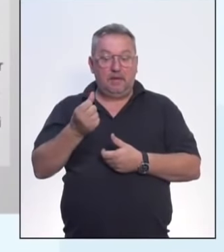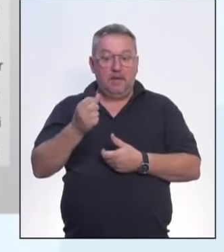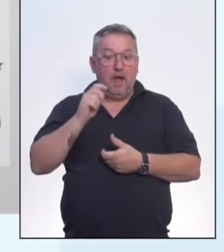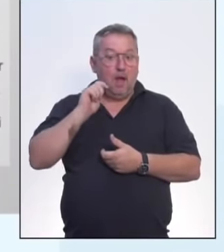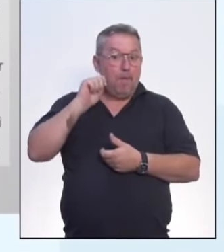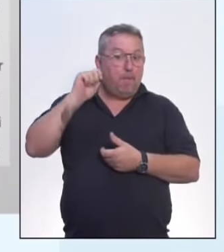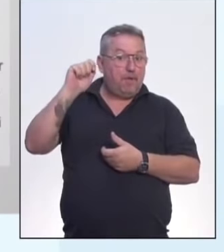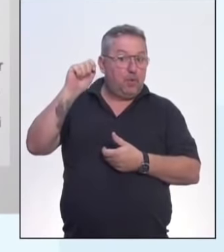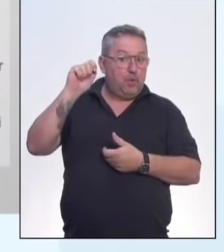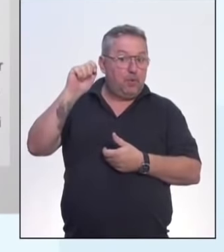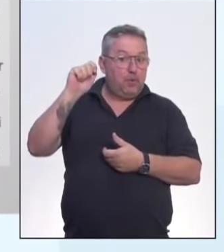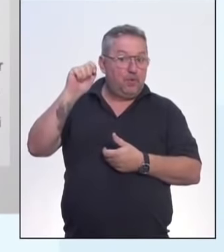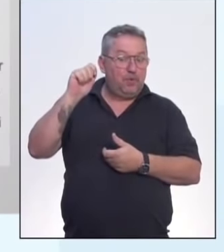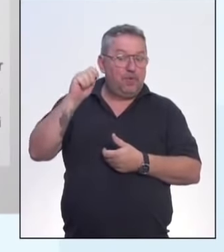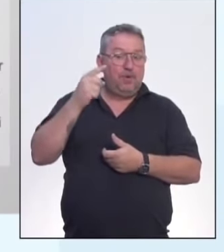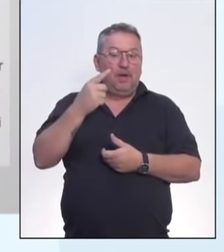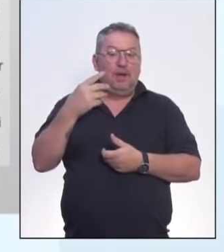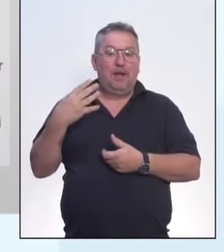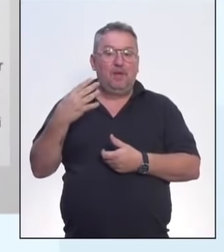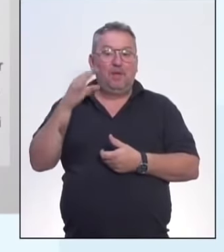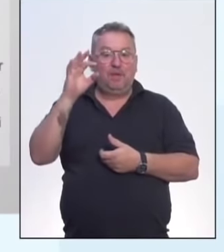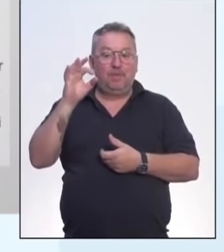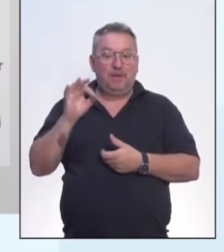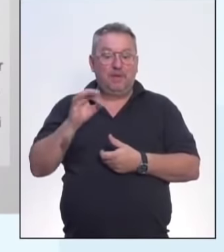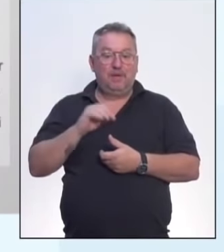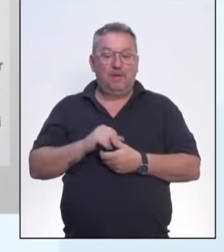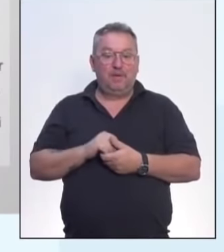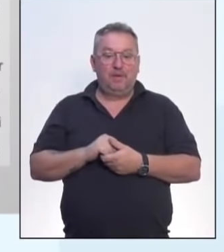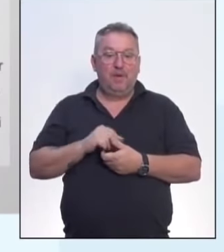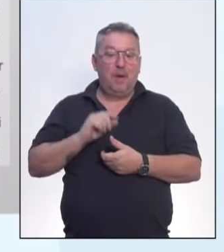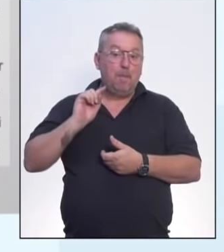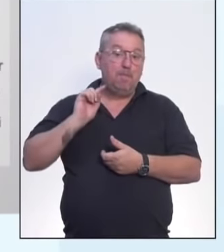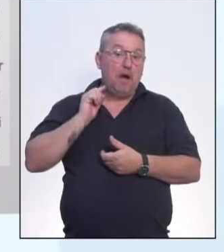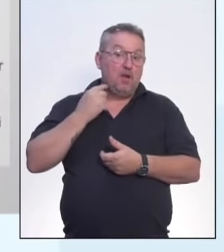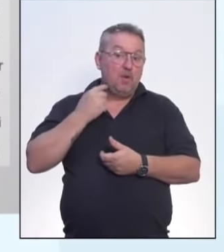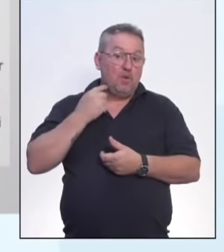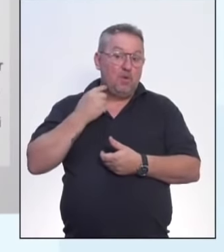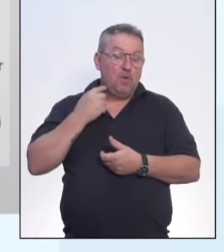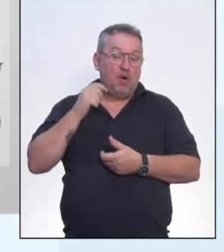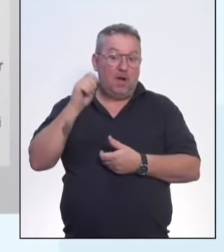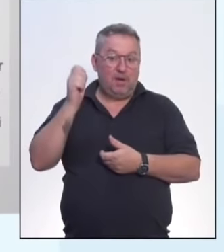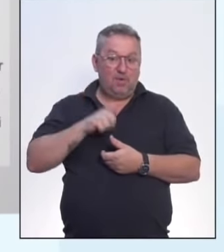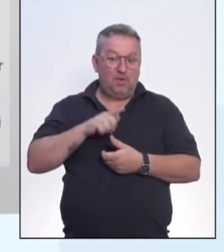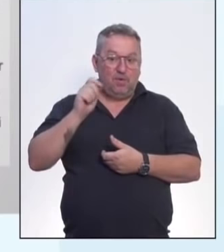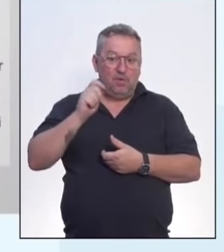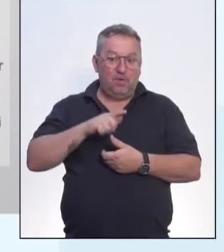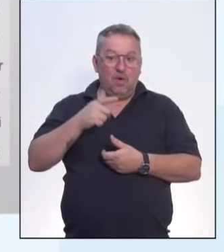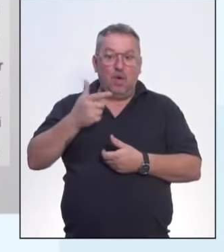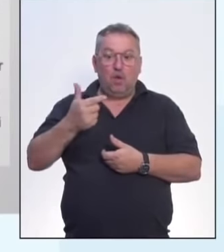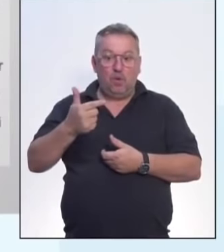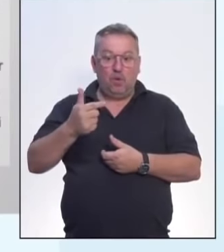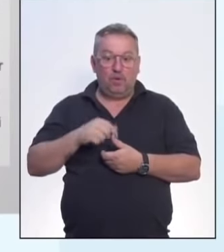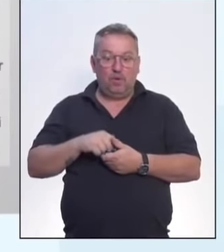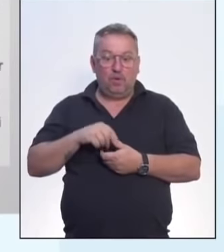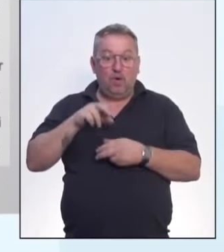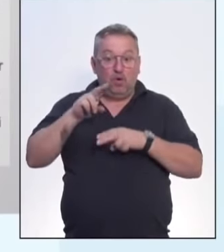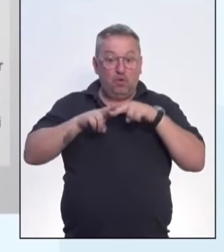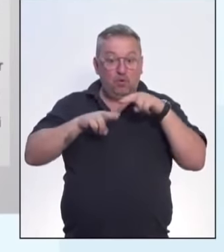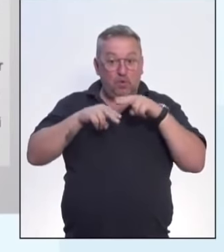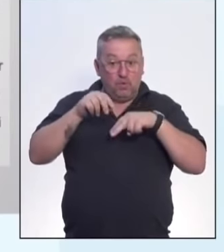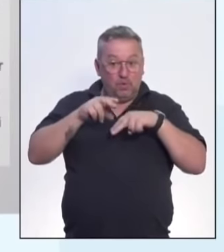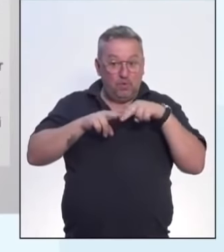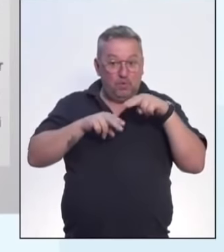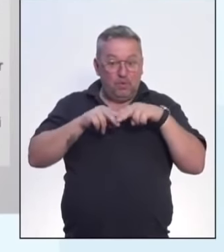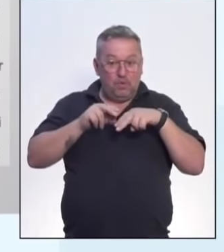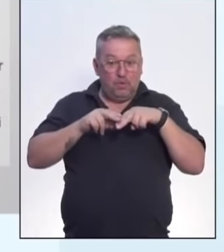abril, Abril, 14%, que é o amarelo. maio, Maio é o azul claro, 12%. junho.